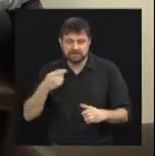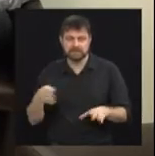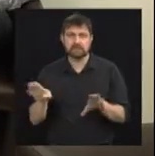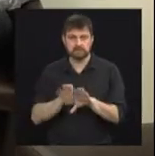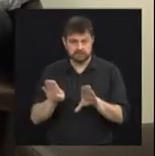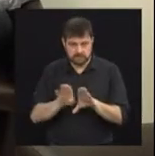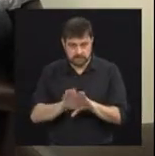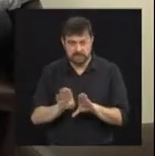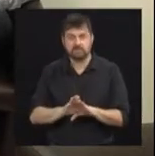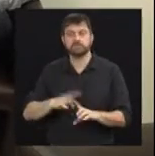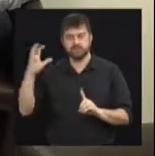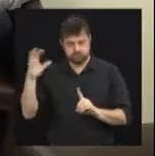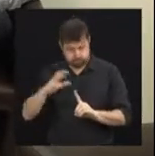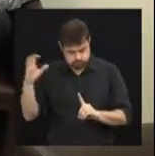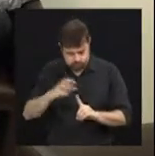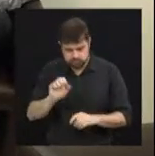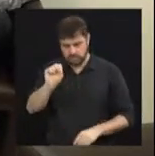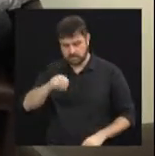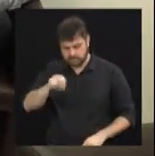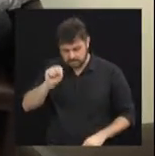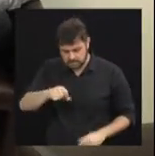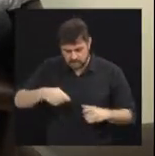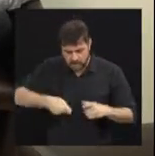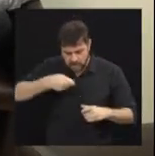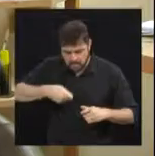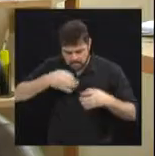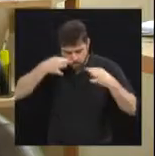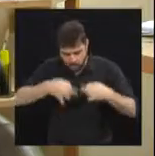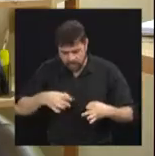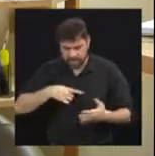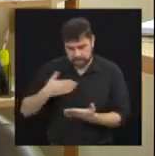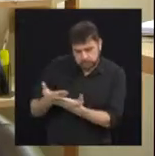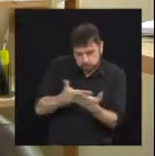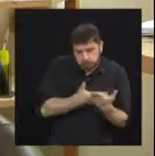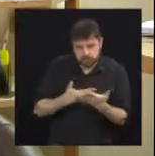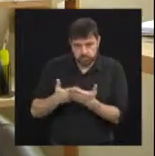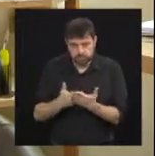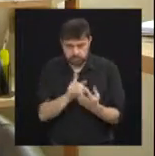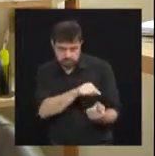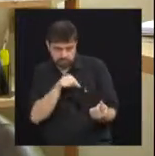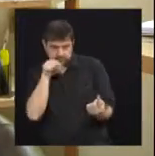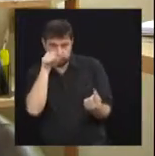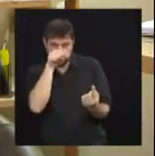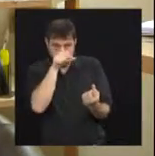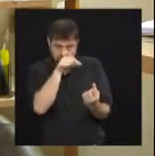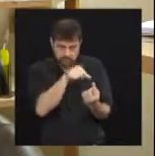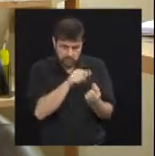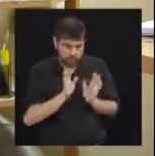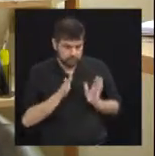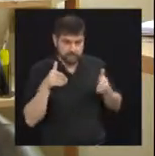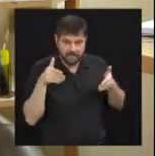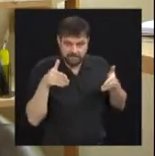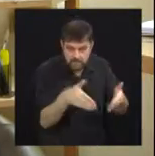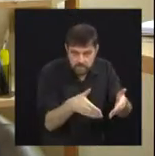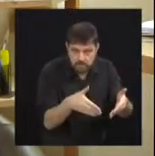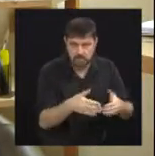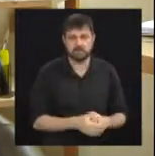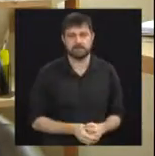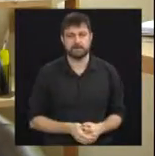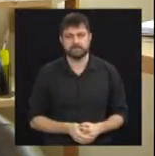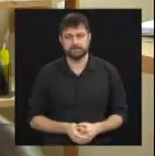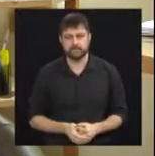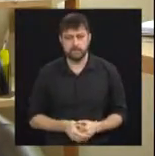fator bastante importante, influi bastante. Hoje em dia existem vários estudos voltados para esse foco, né?